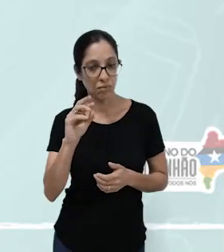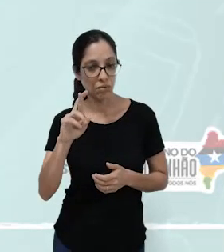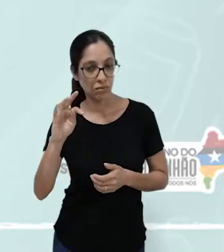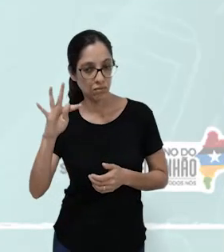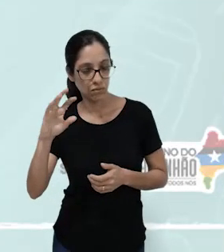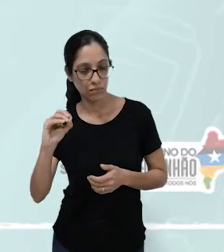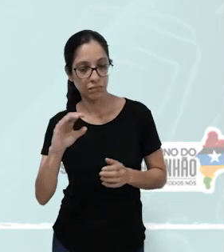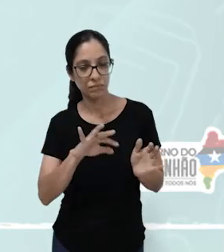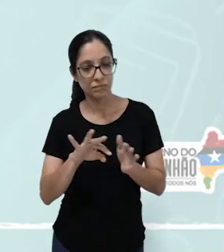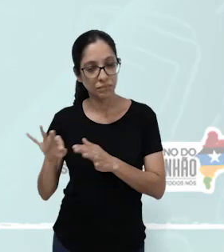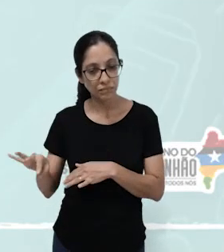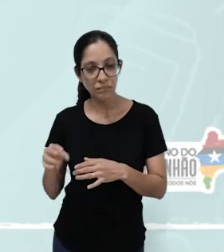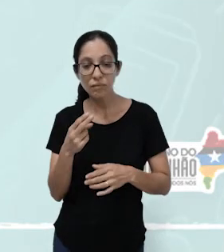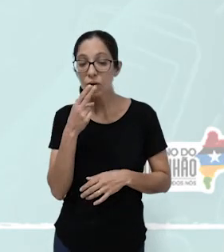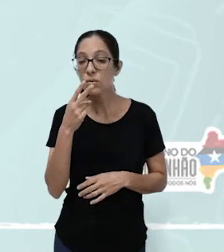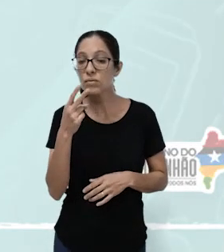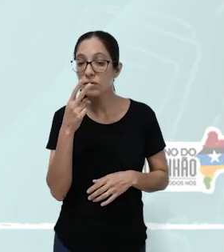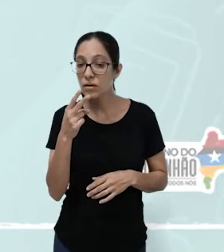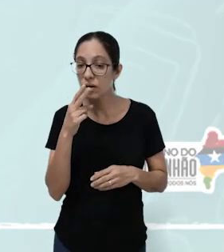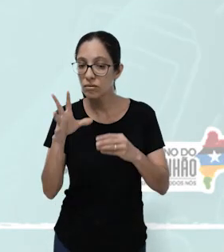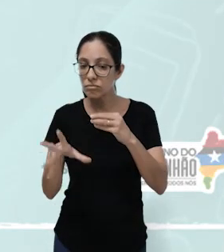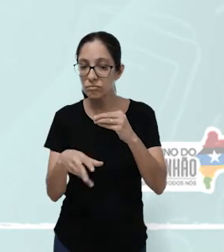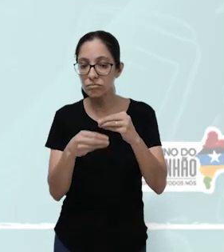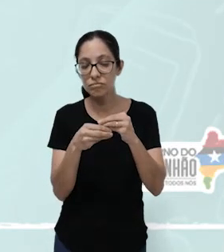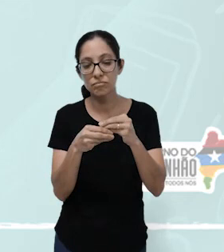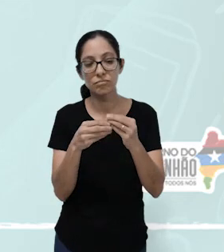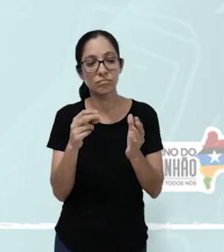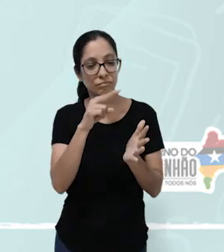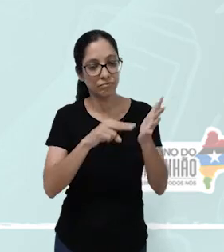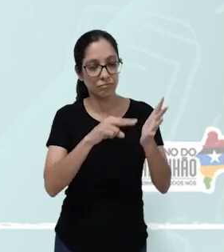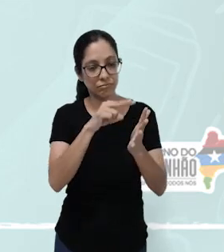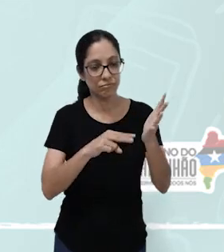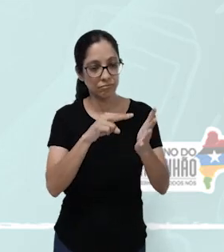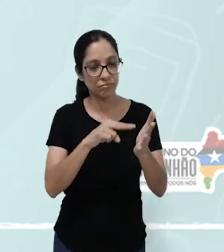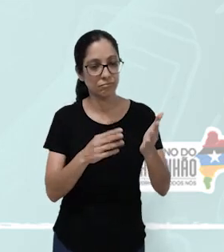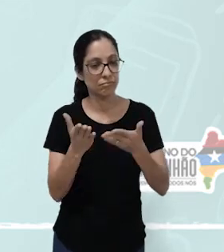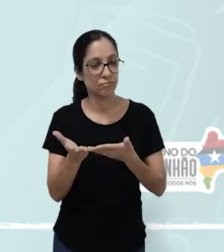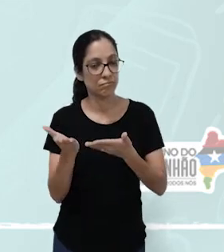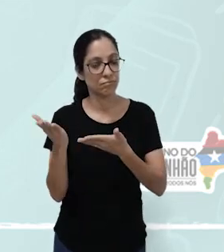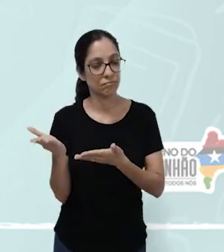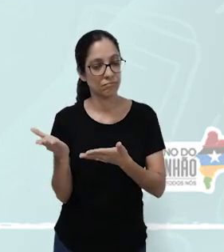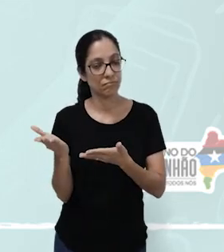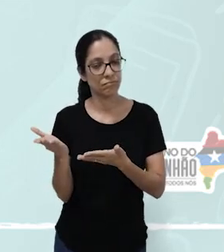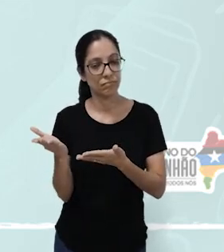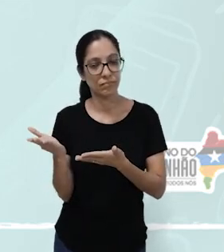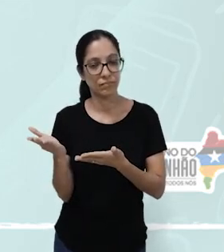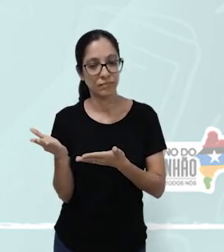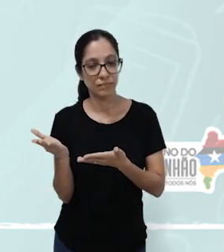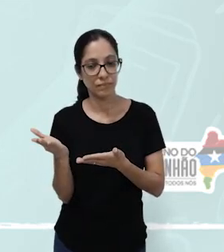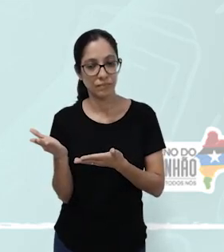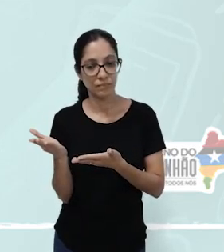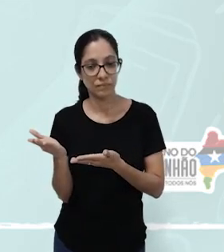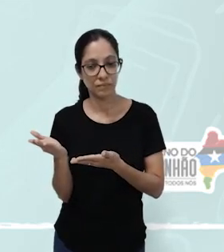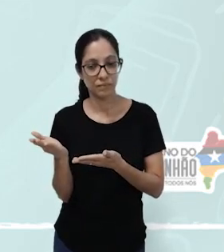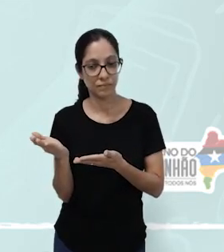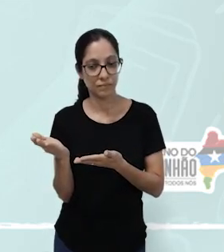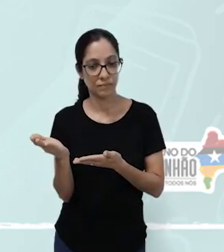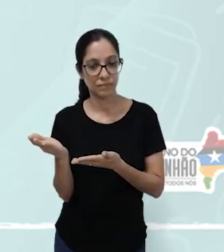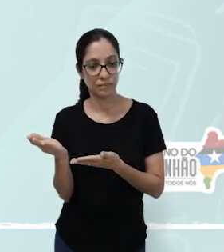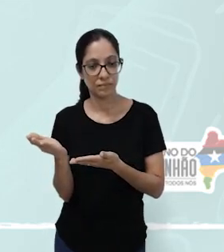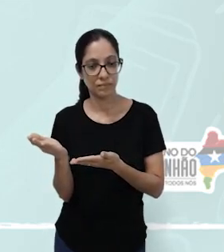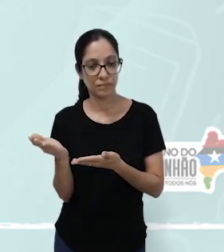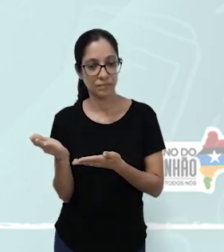cigarro é constituído por um material que o envolve, podendo ser de papel fino ou palha de milho, contendo em seu interior